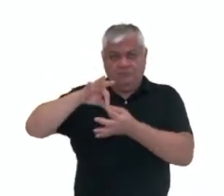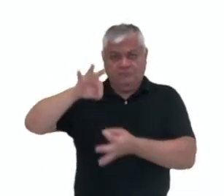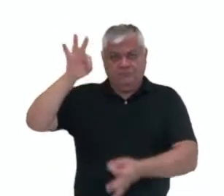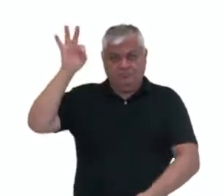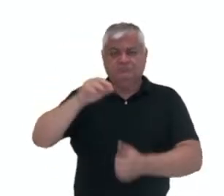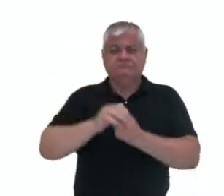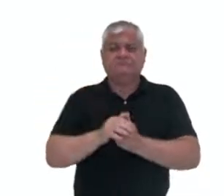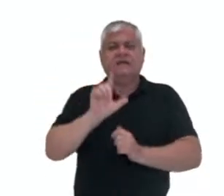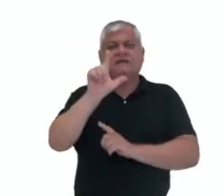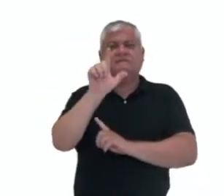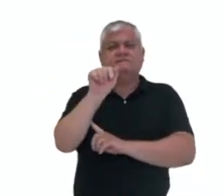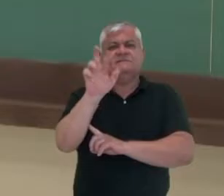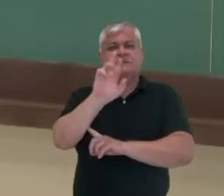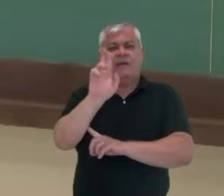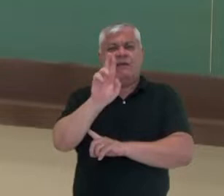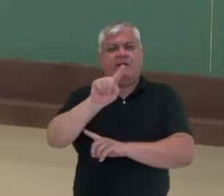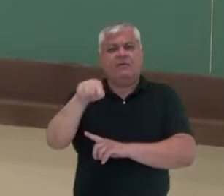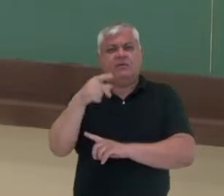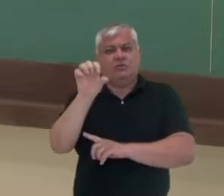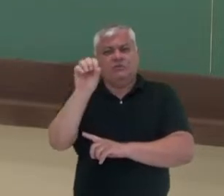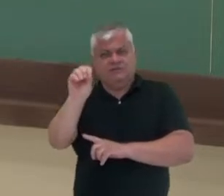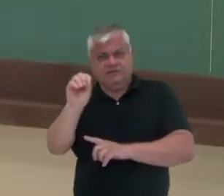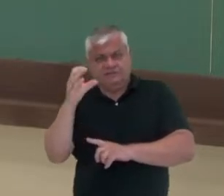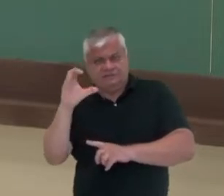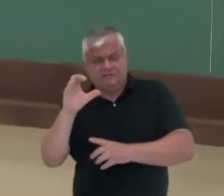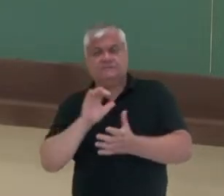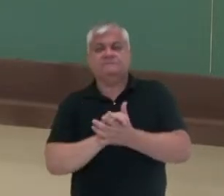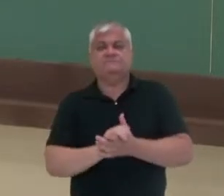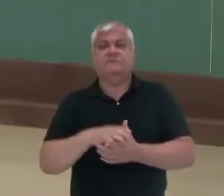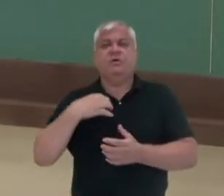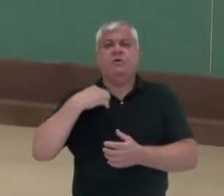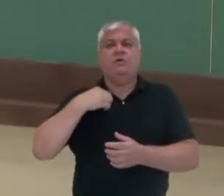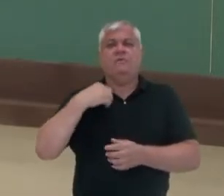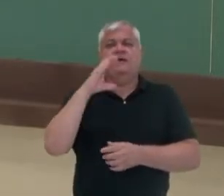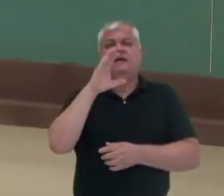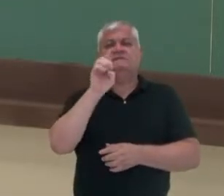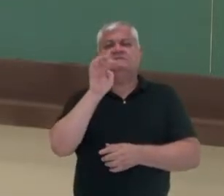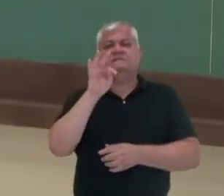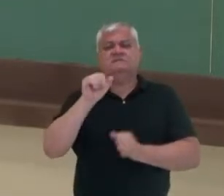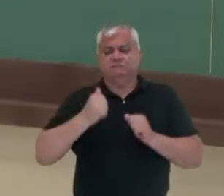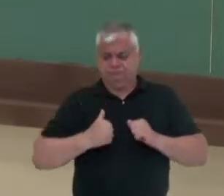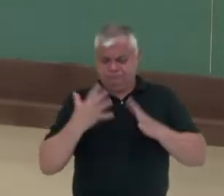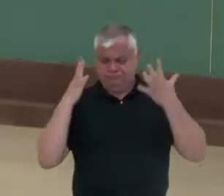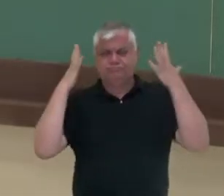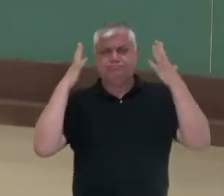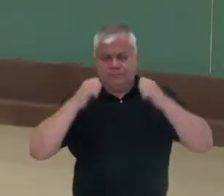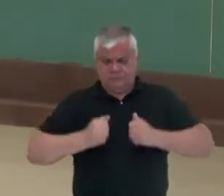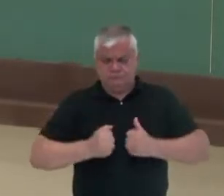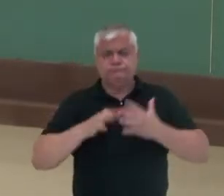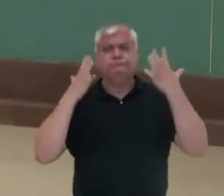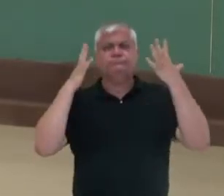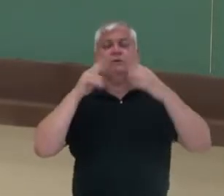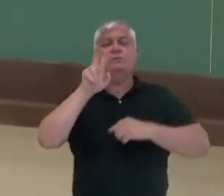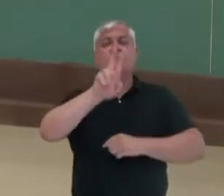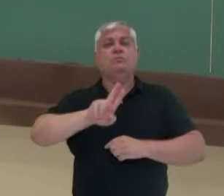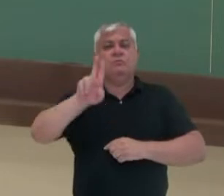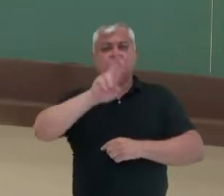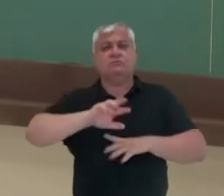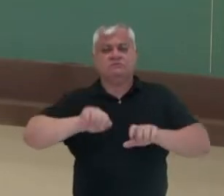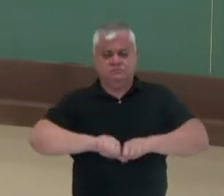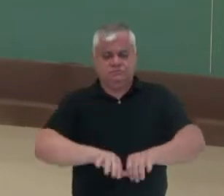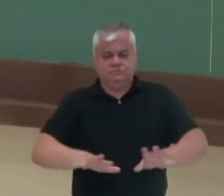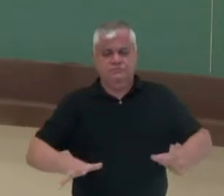R$ 17,90. Cetim, pessoal, é um tecido brilhante, muito usado em vestidos